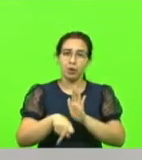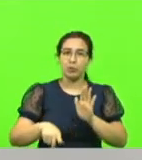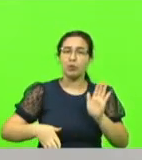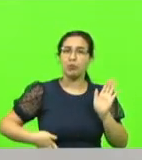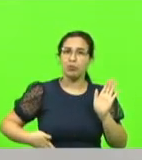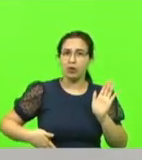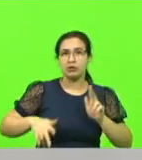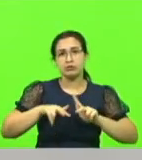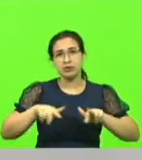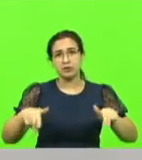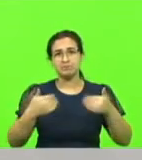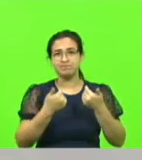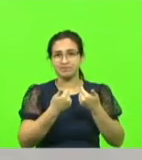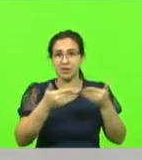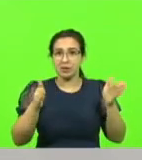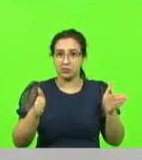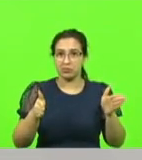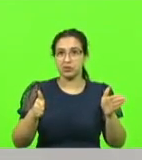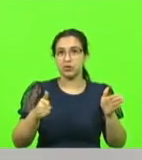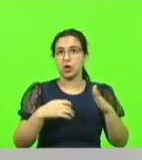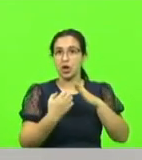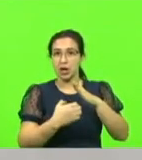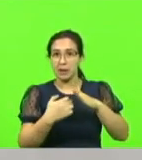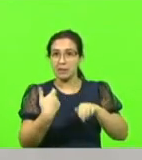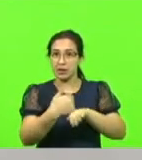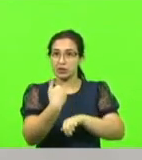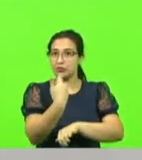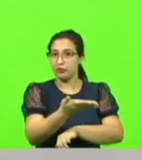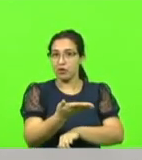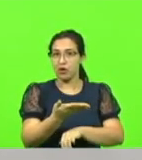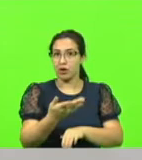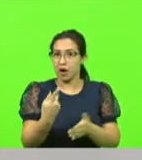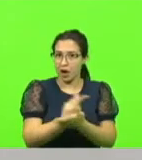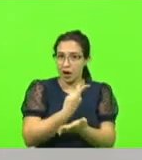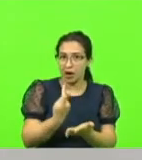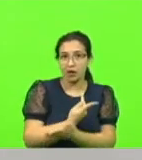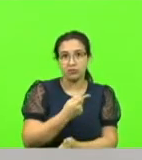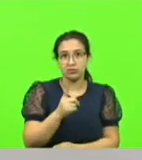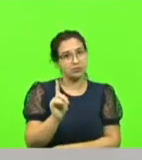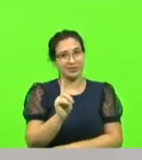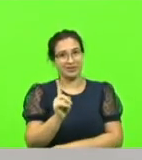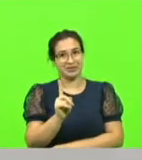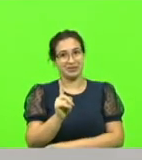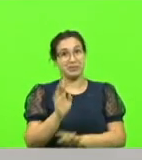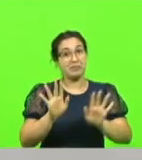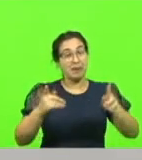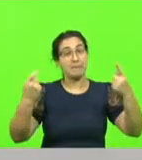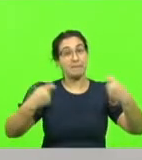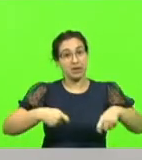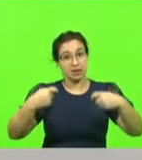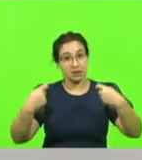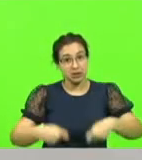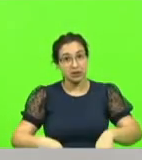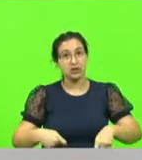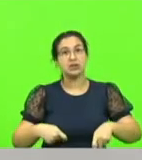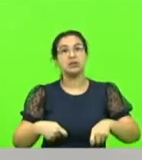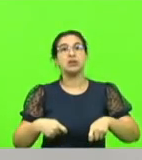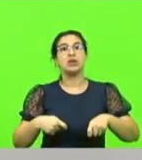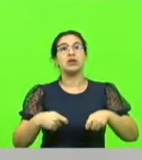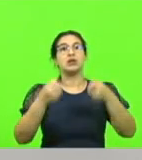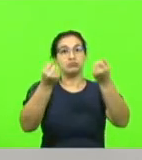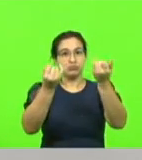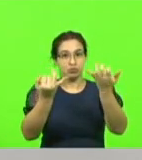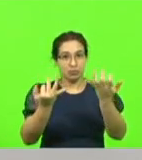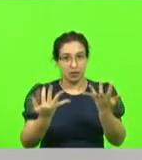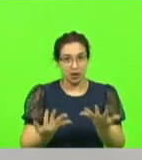de uma offshore ou um paraíso fiscal em contas no exterior não é ilegal, desde que o saldo mantido lá fora seja declarado à Receita Federal e